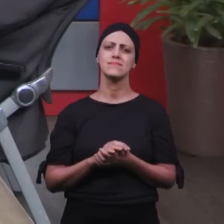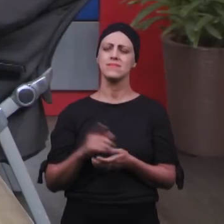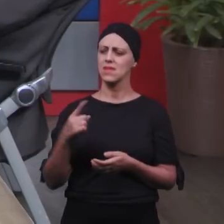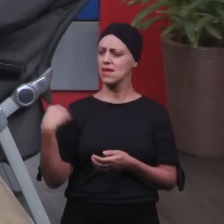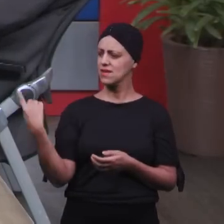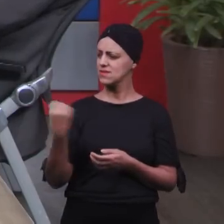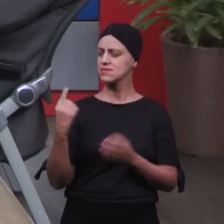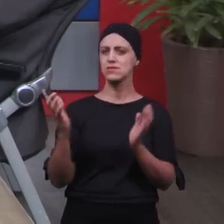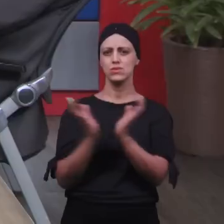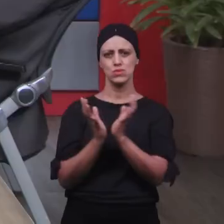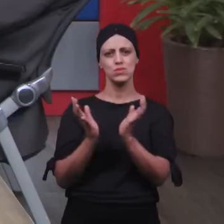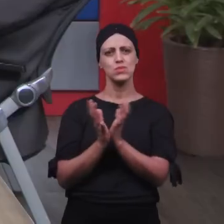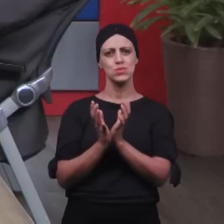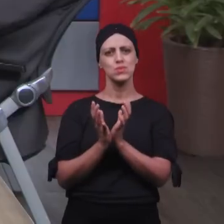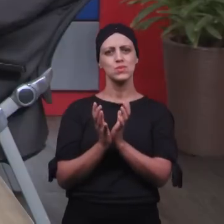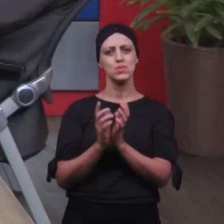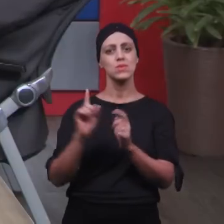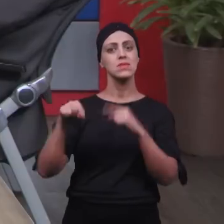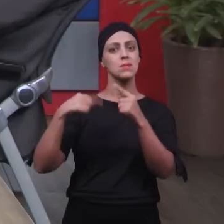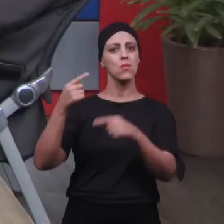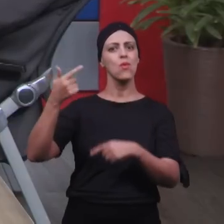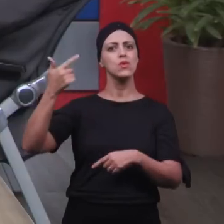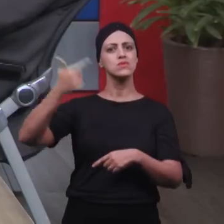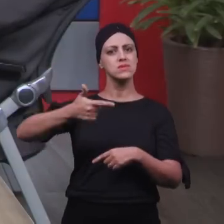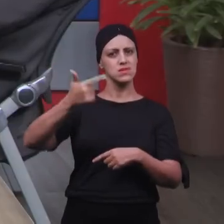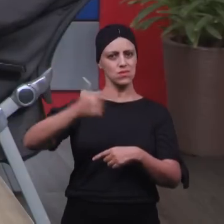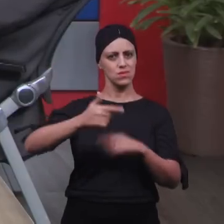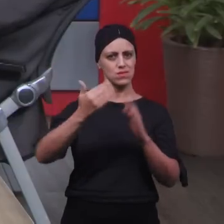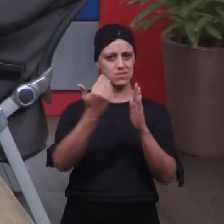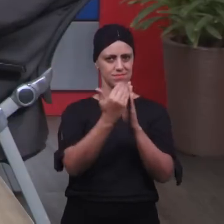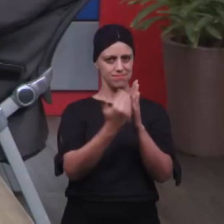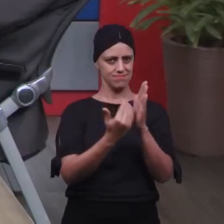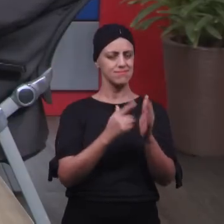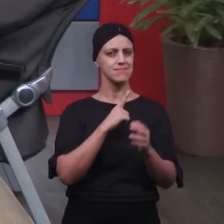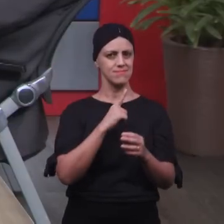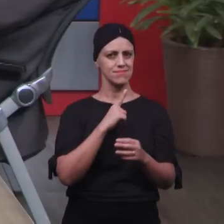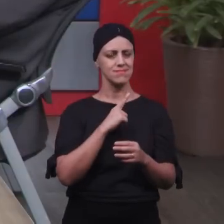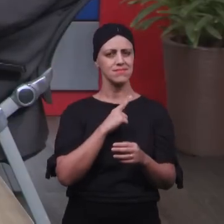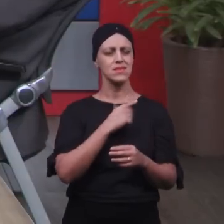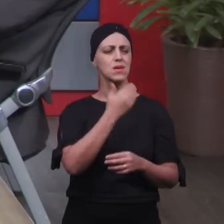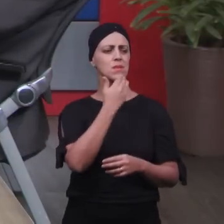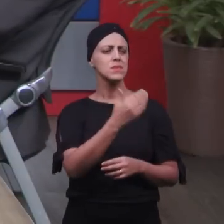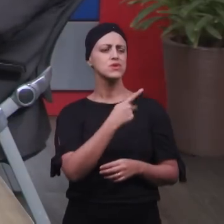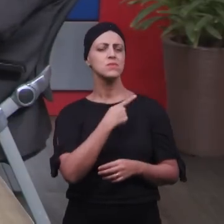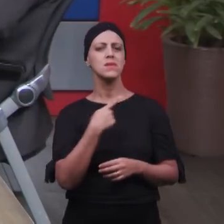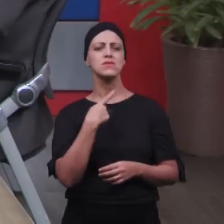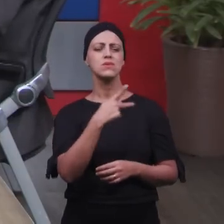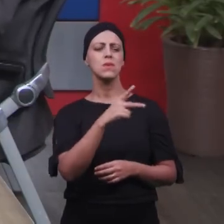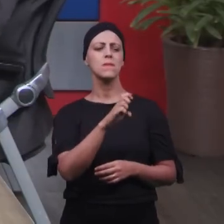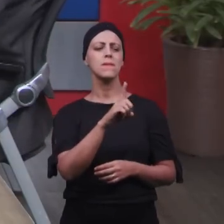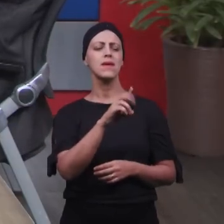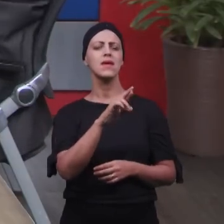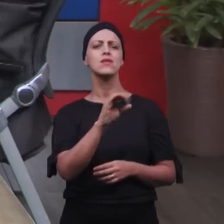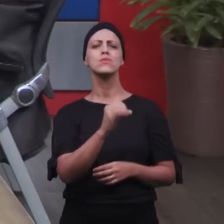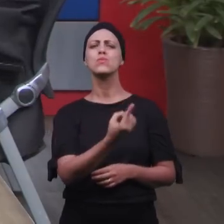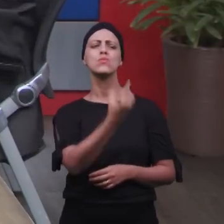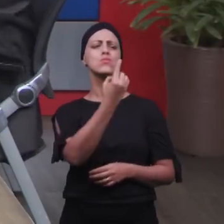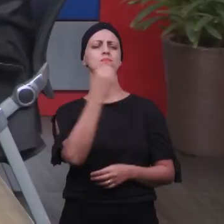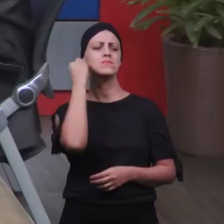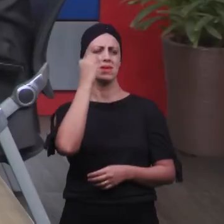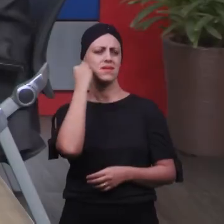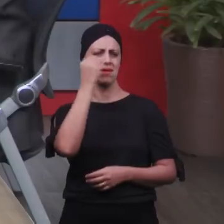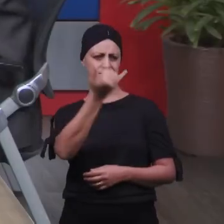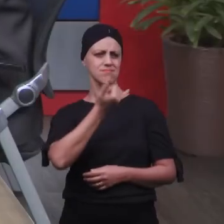vamos ter um segundo programa, então eu queria ouvir do pastor Pedro, uma experiência, pastor Pedro.